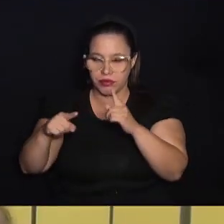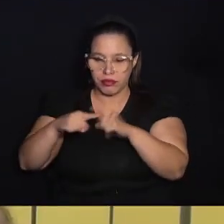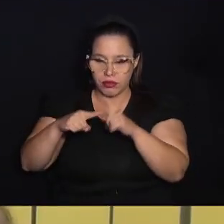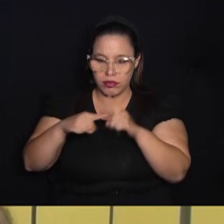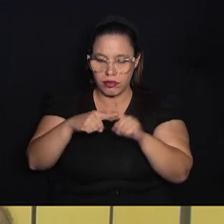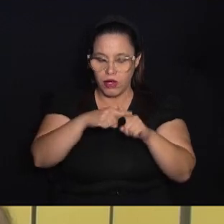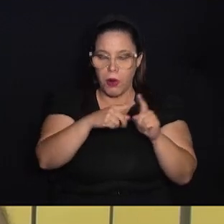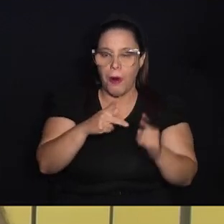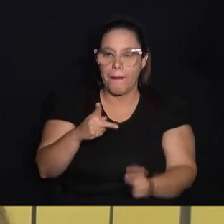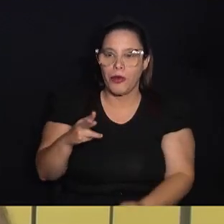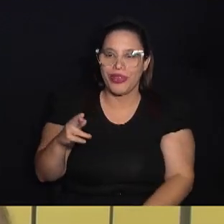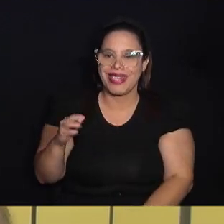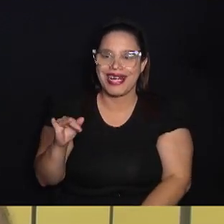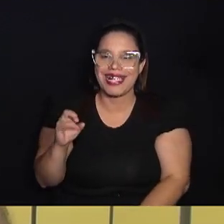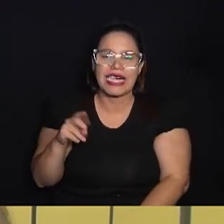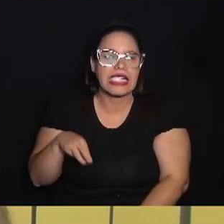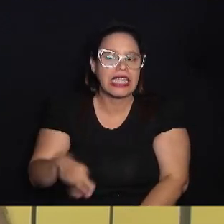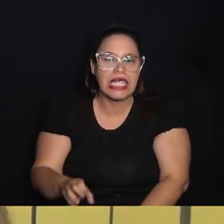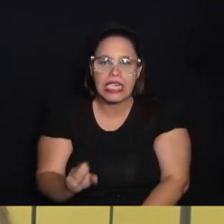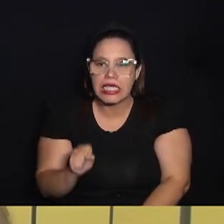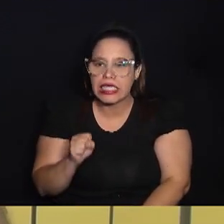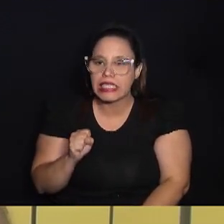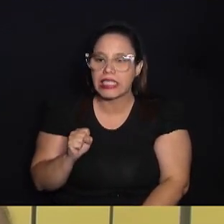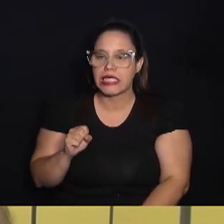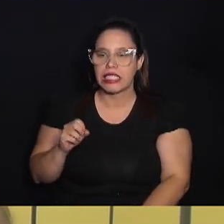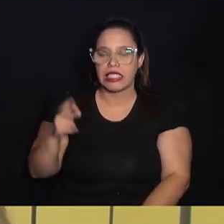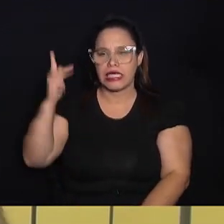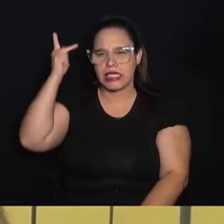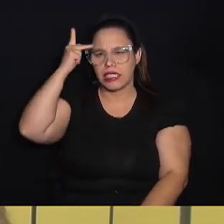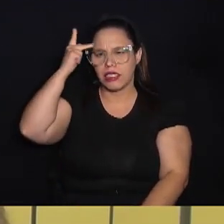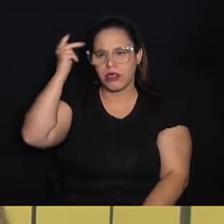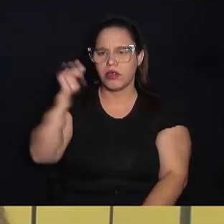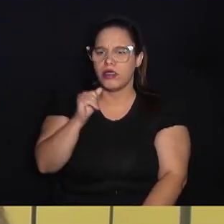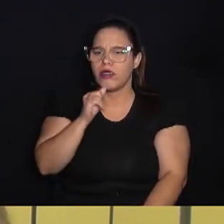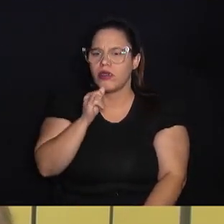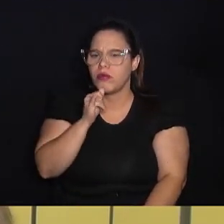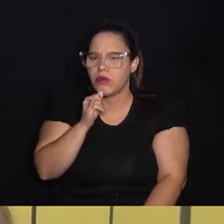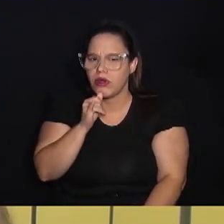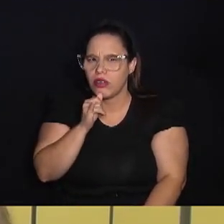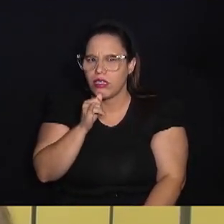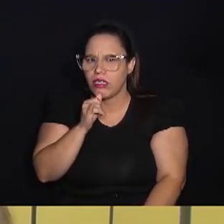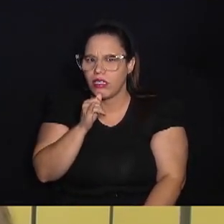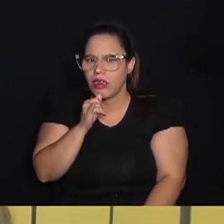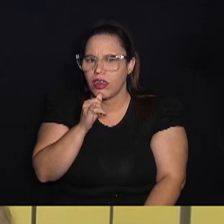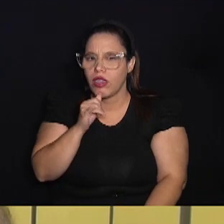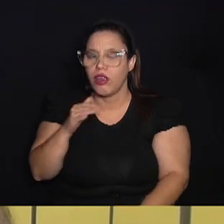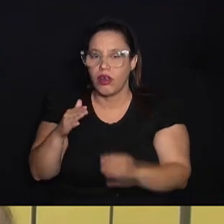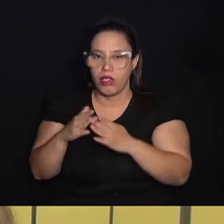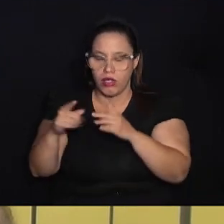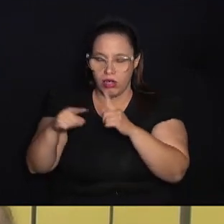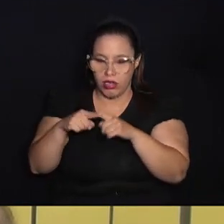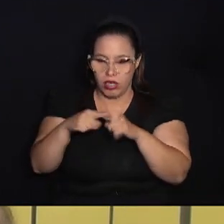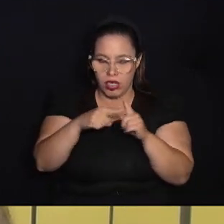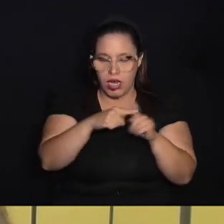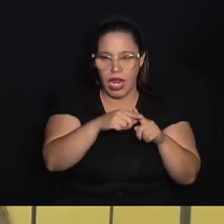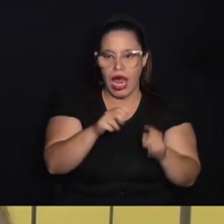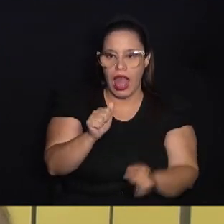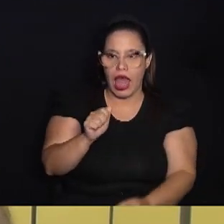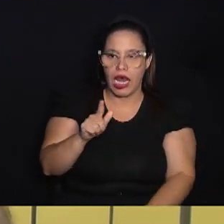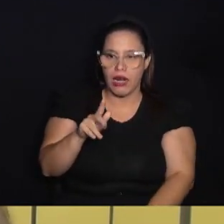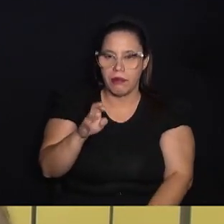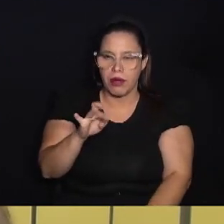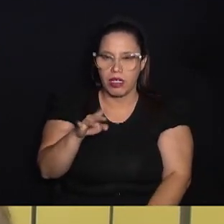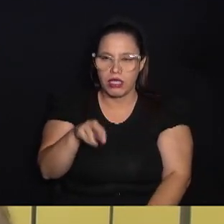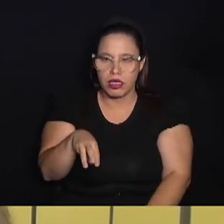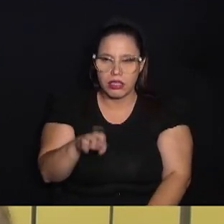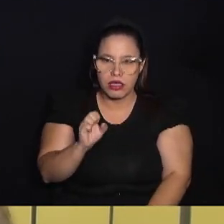cemitérios católicos São Paulo por exemplo cemitério mais velho de São Paulo too M falar consola não é é o cemitério dos alemães também um cemitério de colônia que é